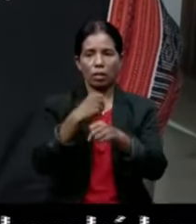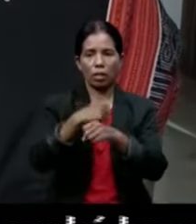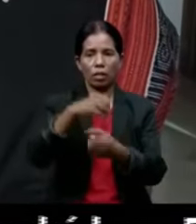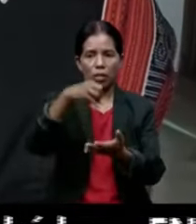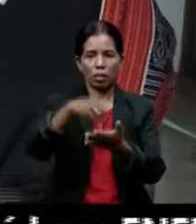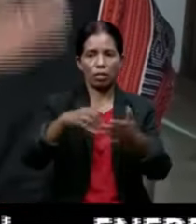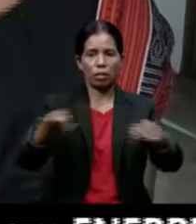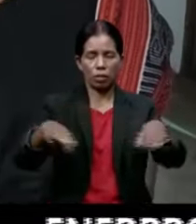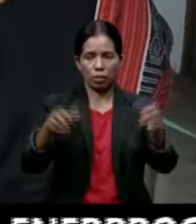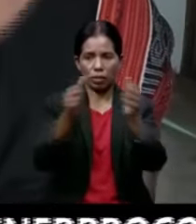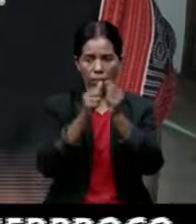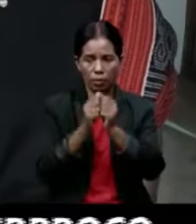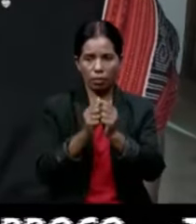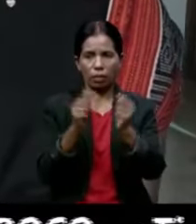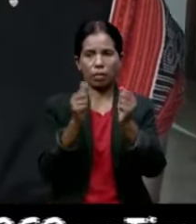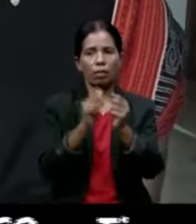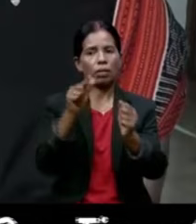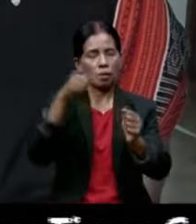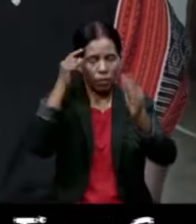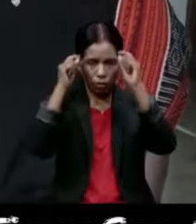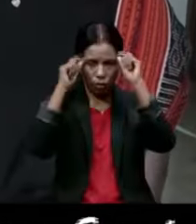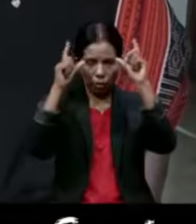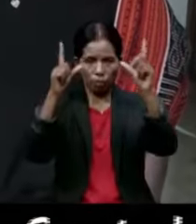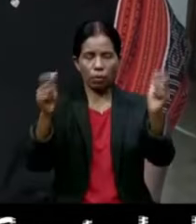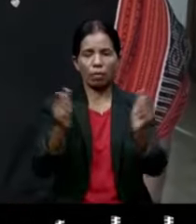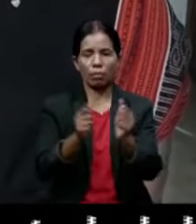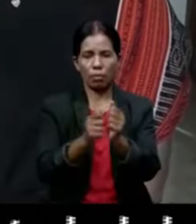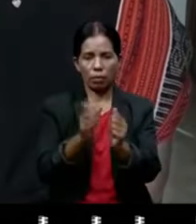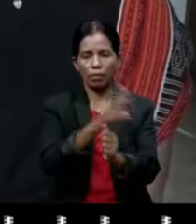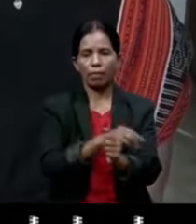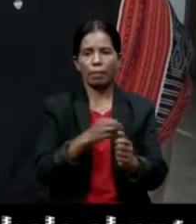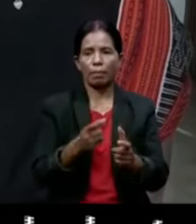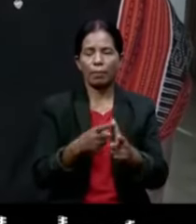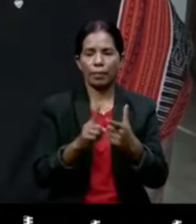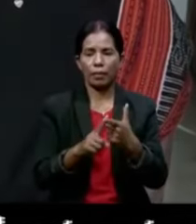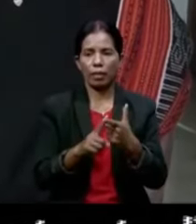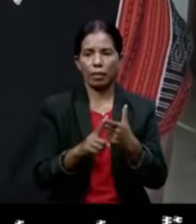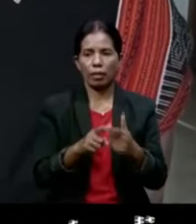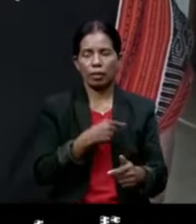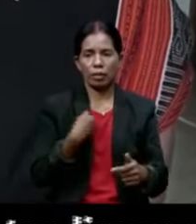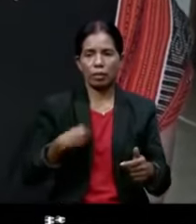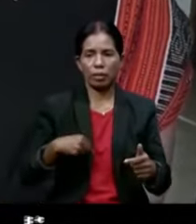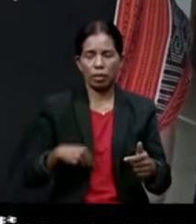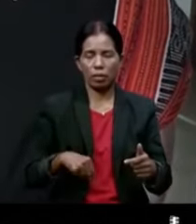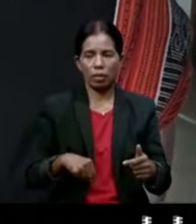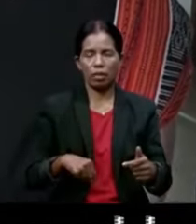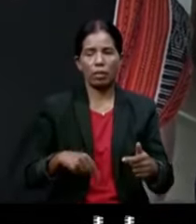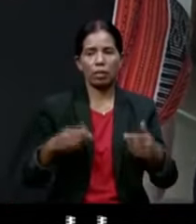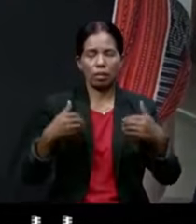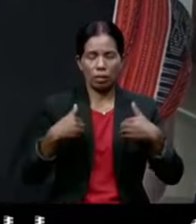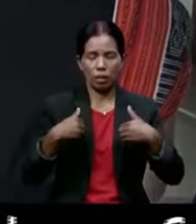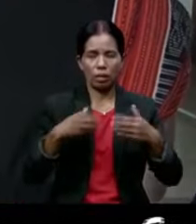e a cooperação ao governo Timor. Companhia chinesa e